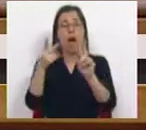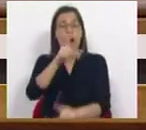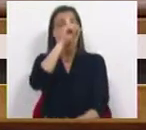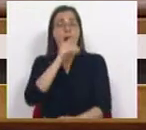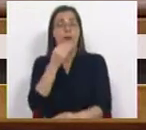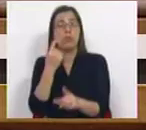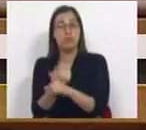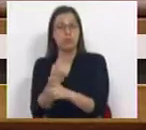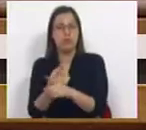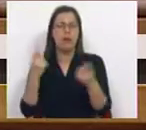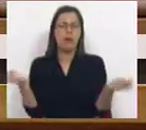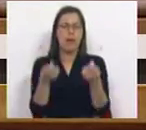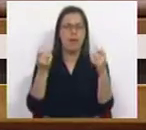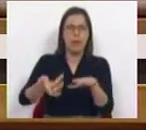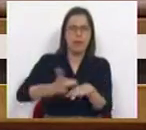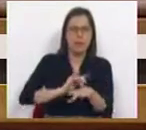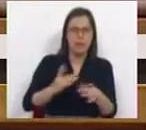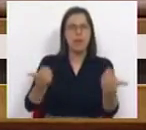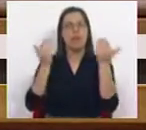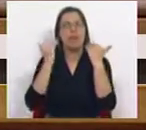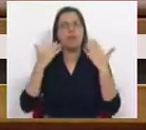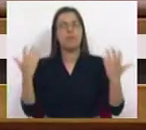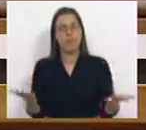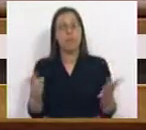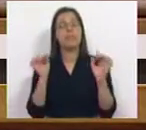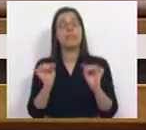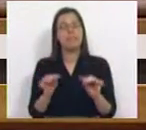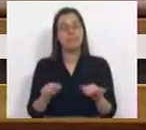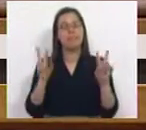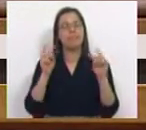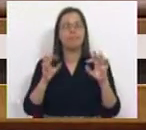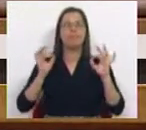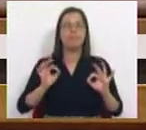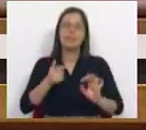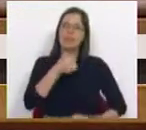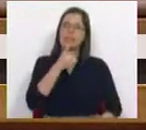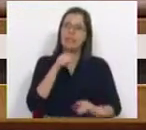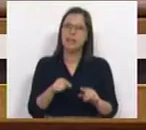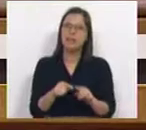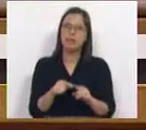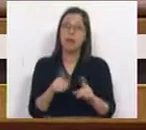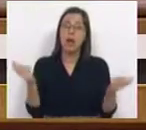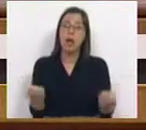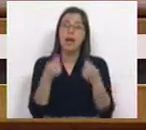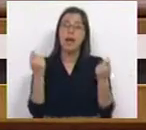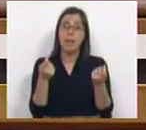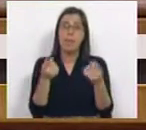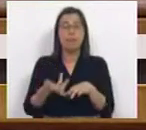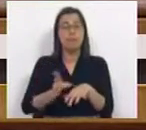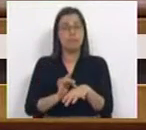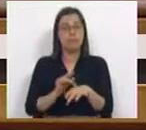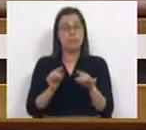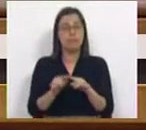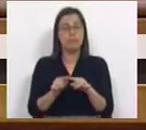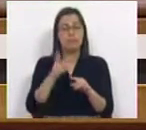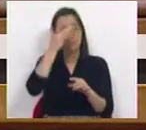hábitos de consumo. Campanhas de sensibilização e informação são, nesta matéria, absolutamente decisivos. Campanhas de